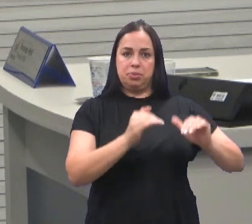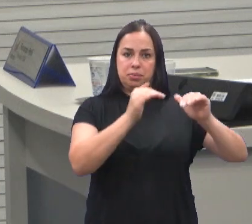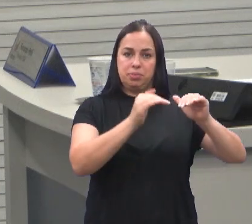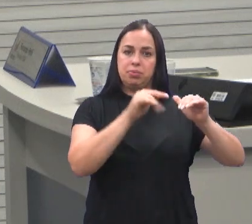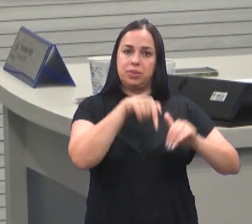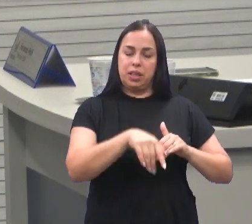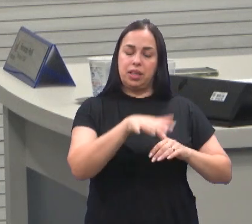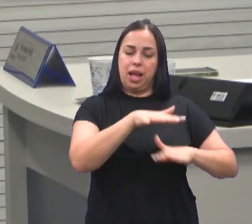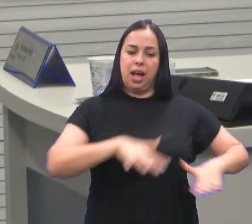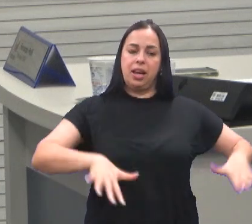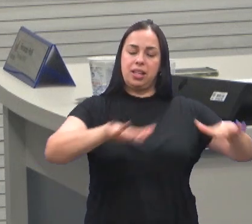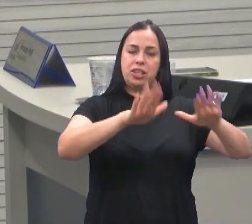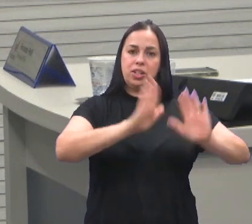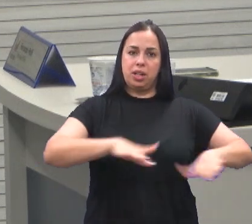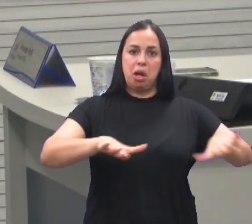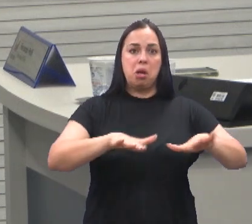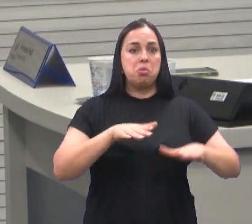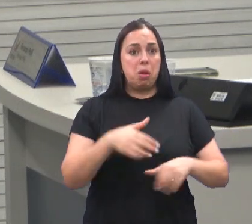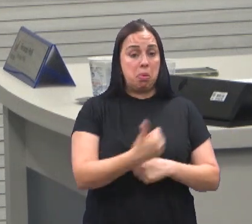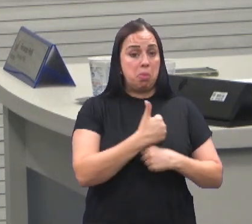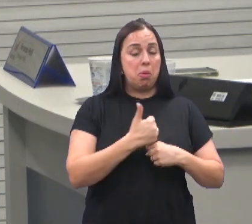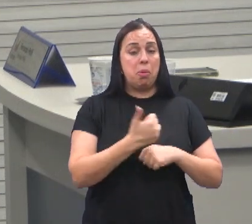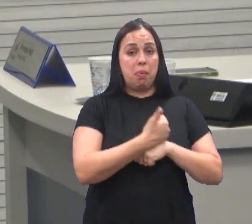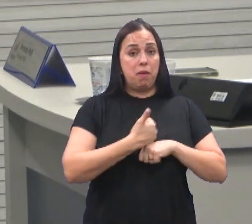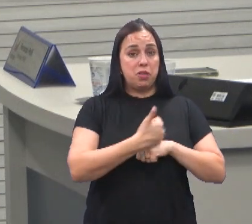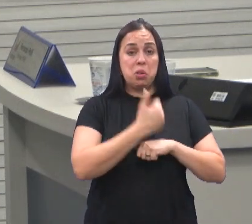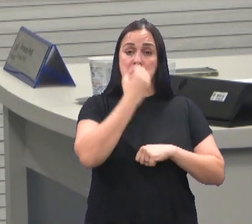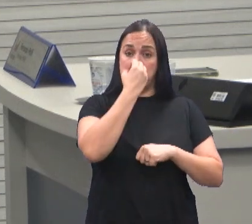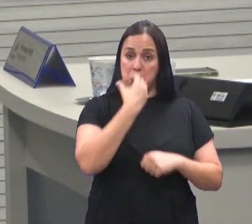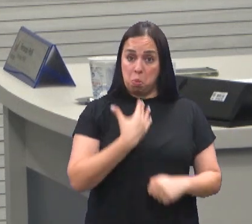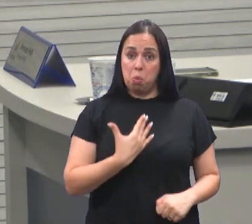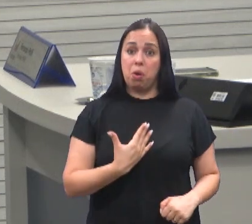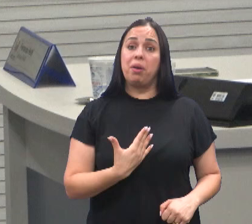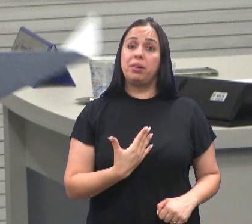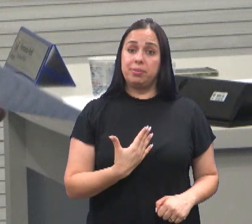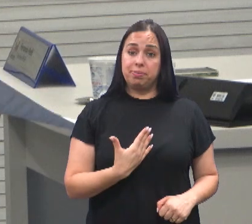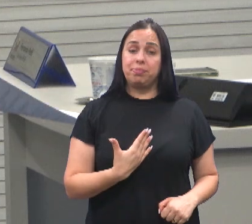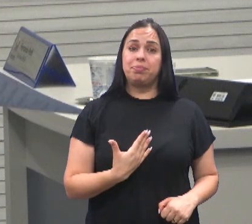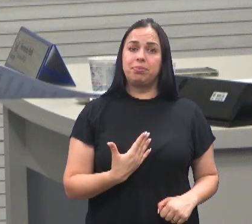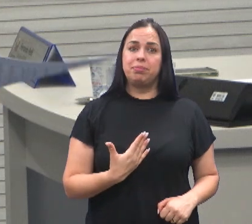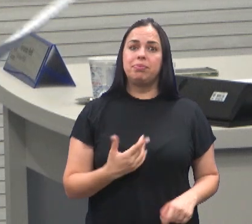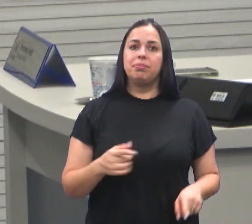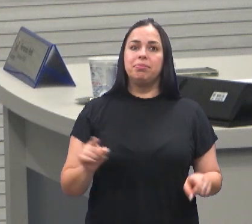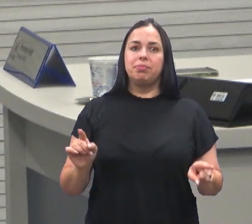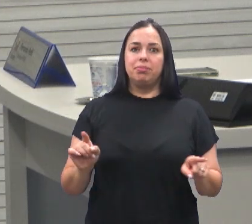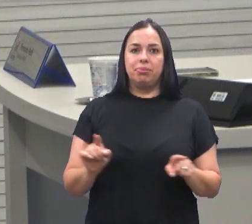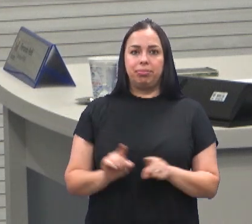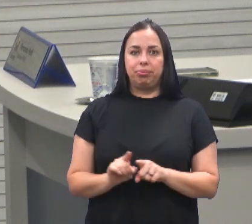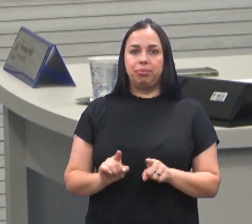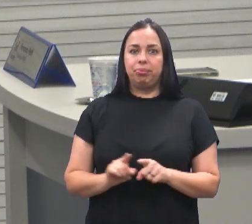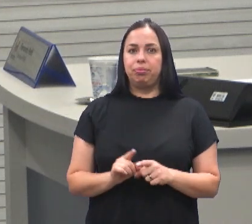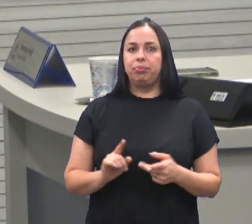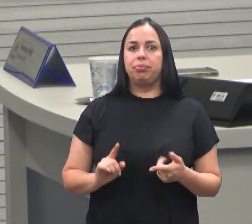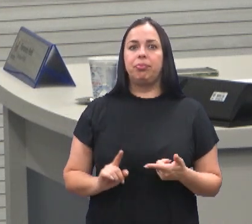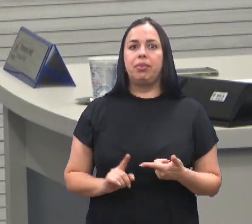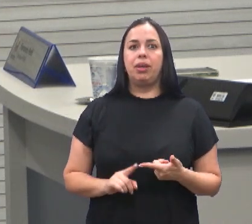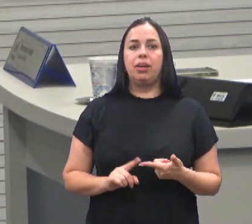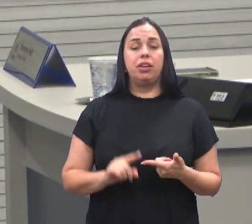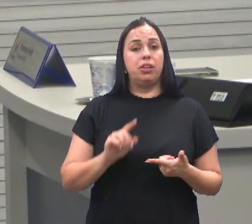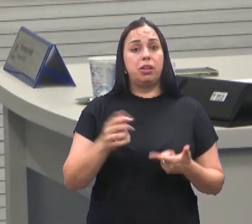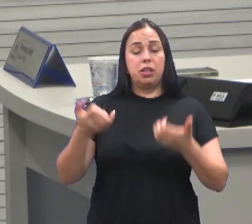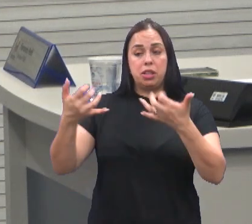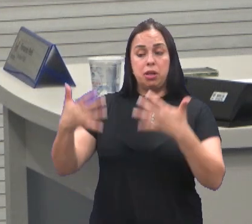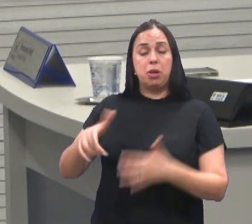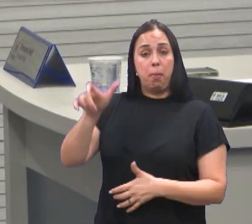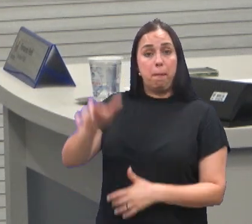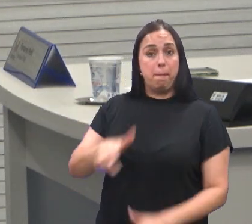Campos, uma grande carreira aqui em São José dos Campos. E a gente também tem, né, falar do seu Luiz Máximo, pai dela,